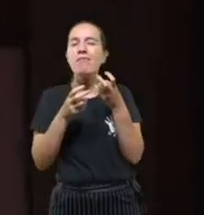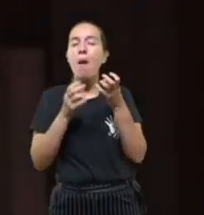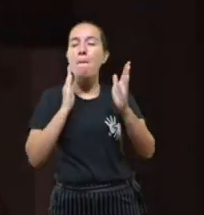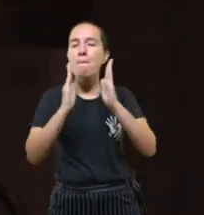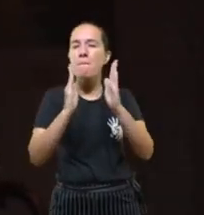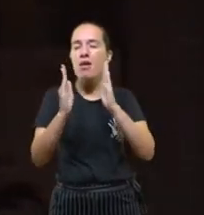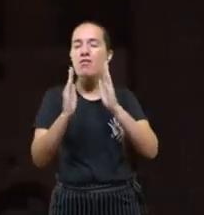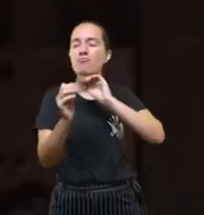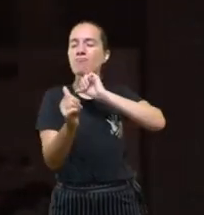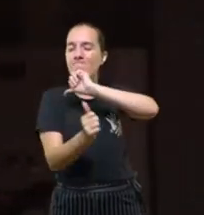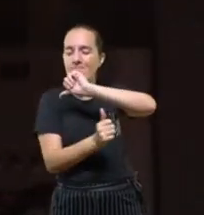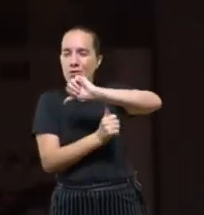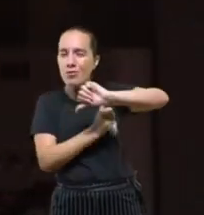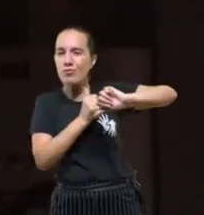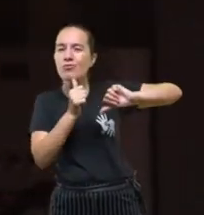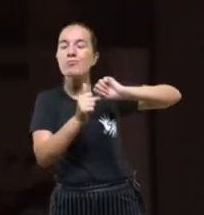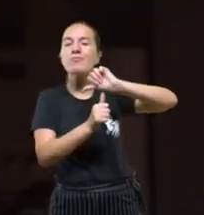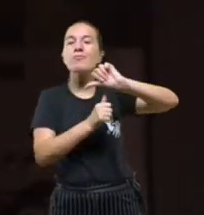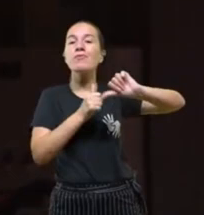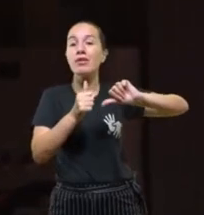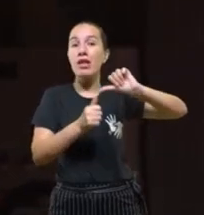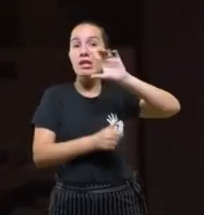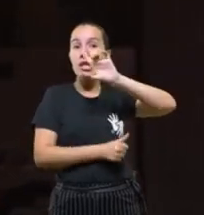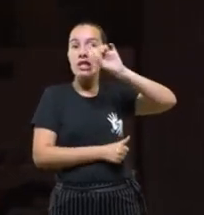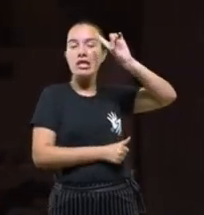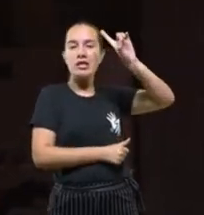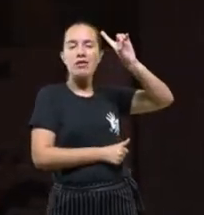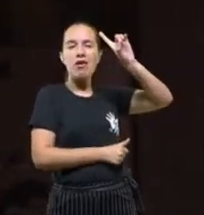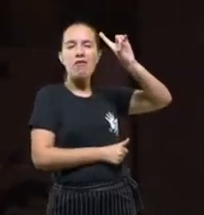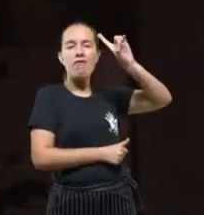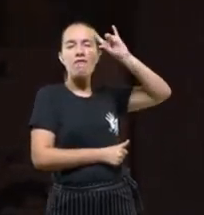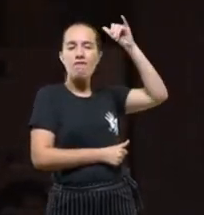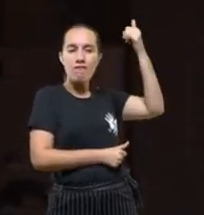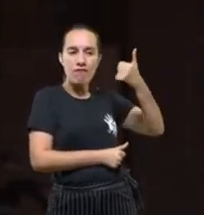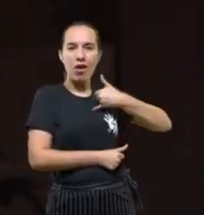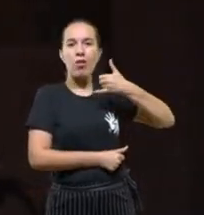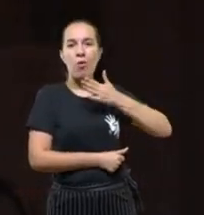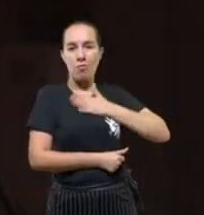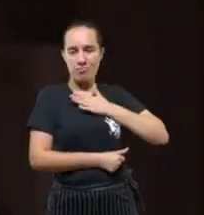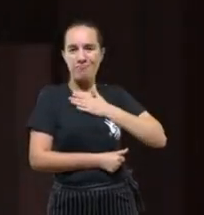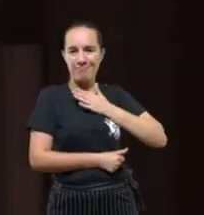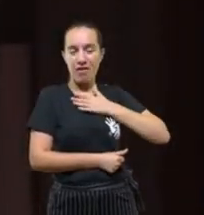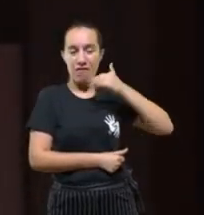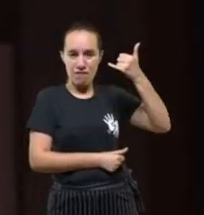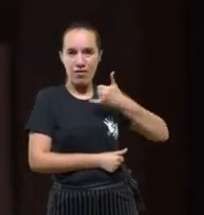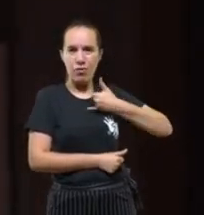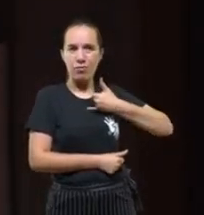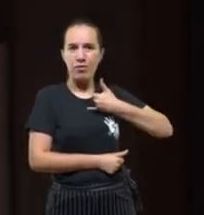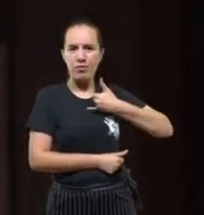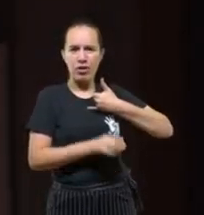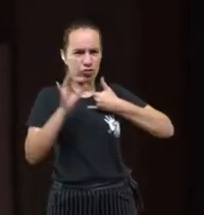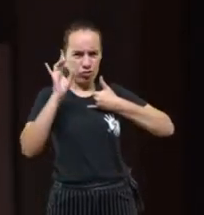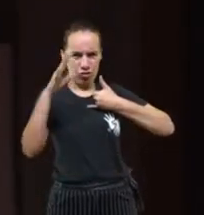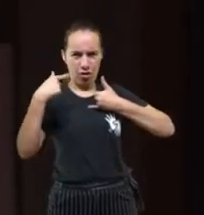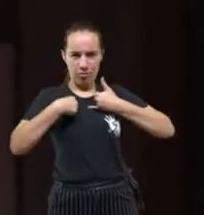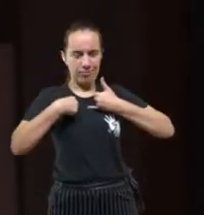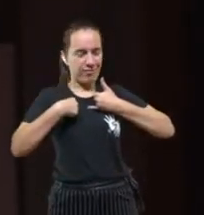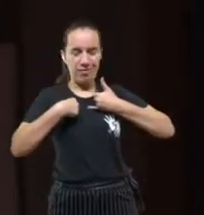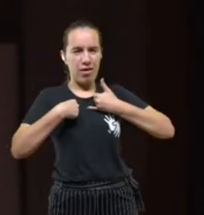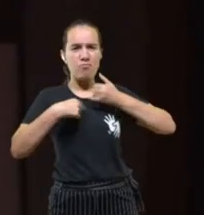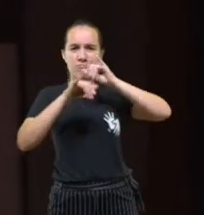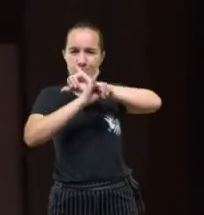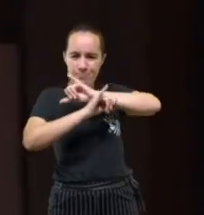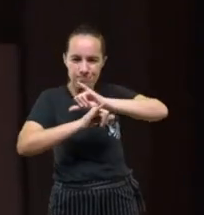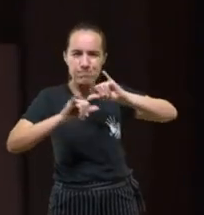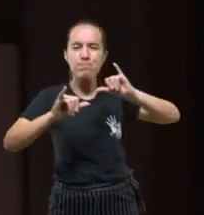uma palavra. Ele deu uma palavra, Ele falou que era uma palavra para mim, mas também uma palavra para a